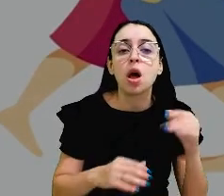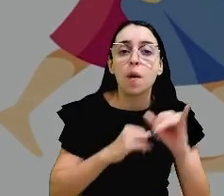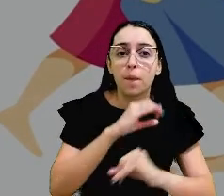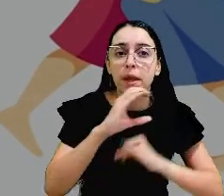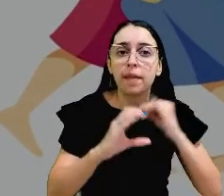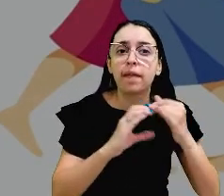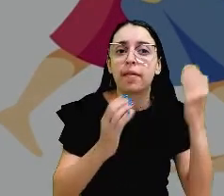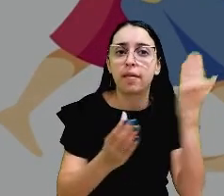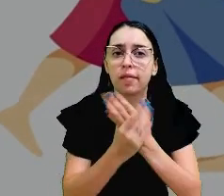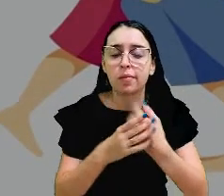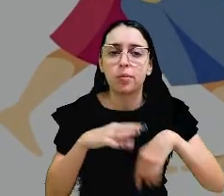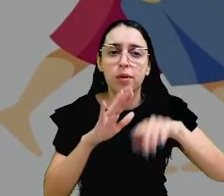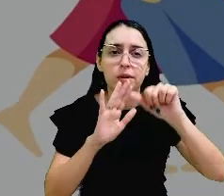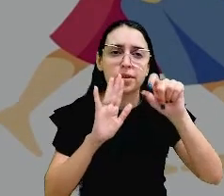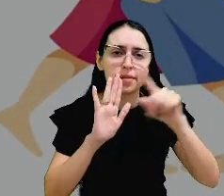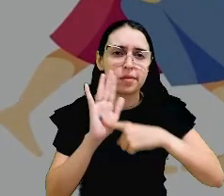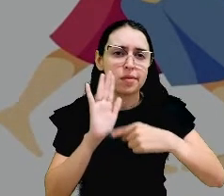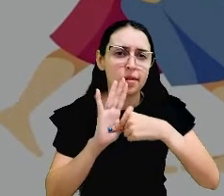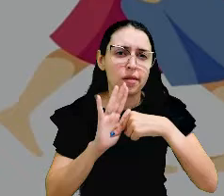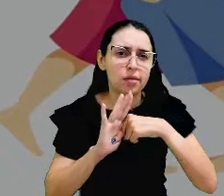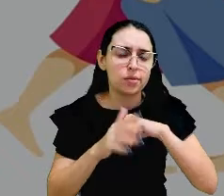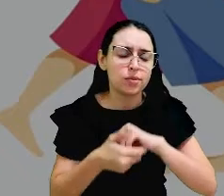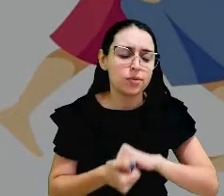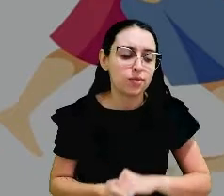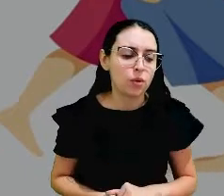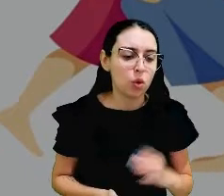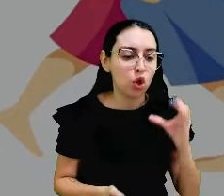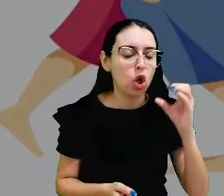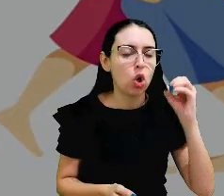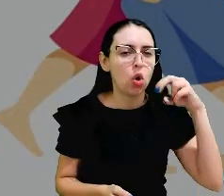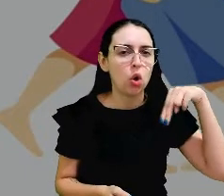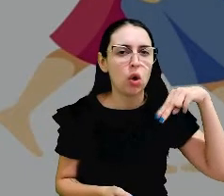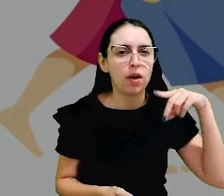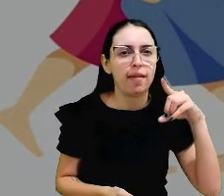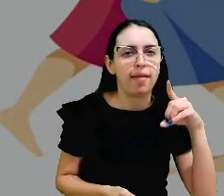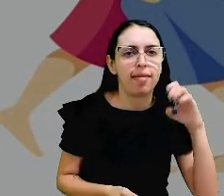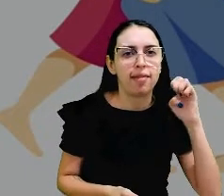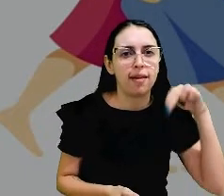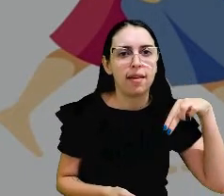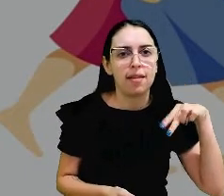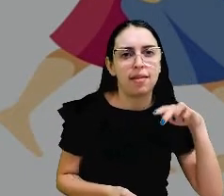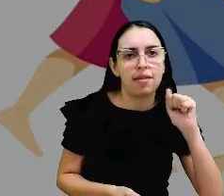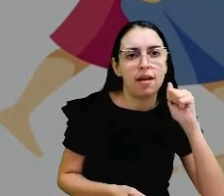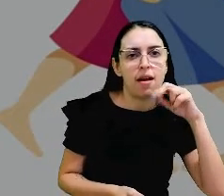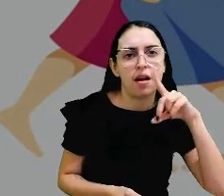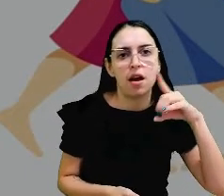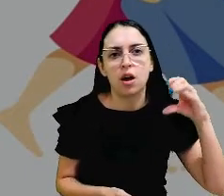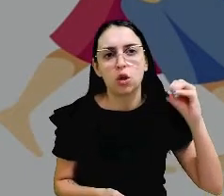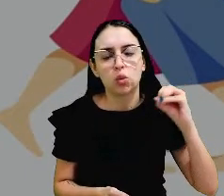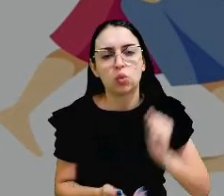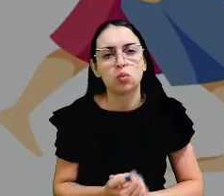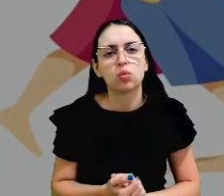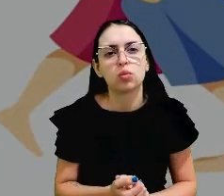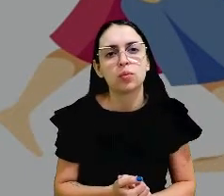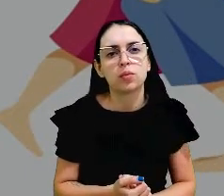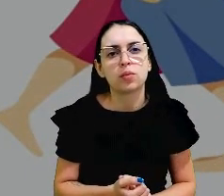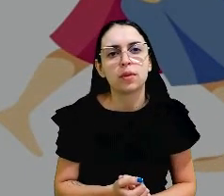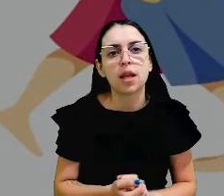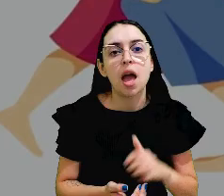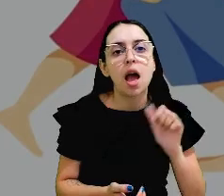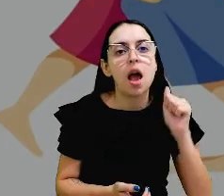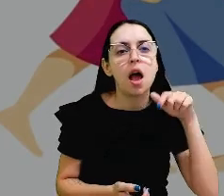internacionalmente, aqui eu vou passar para a condenação do Brasil, no caso da